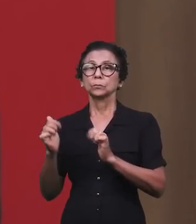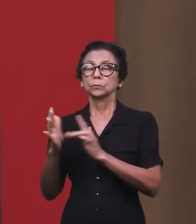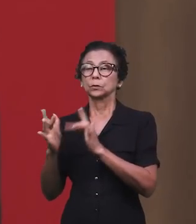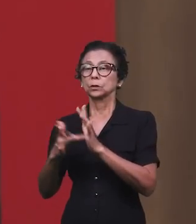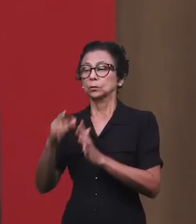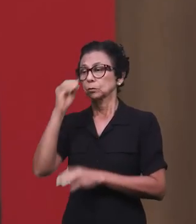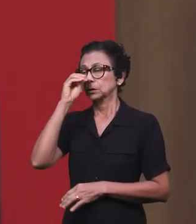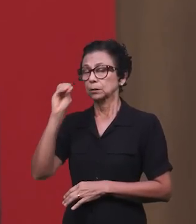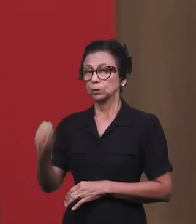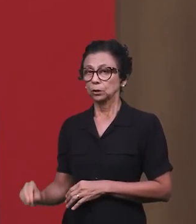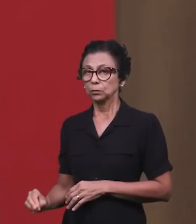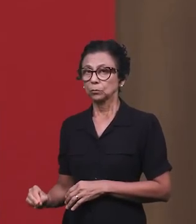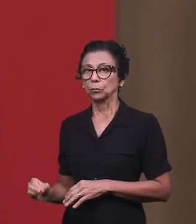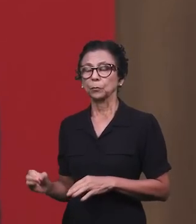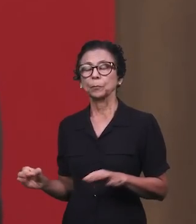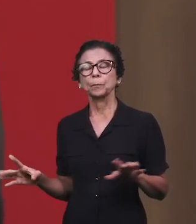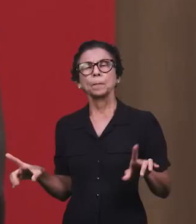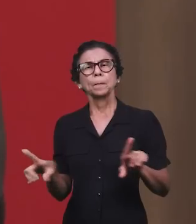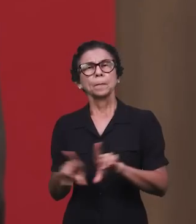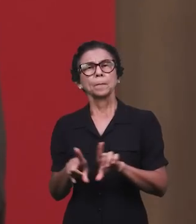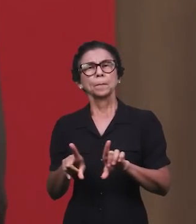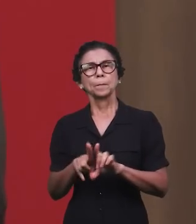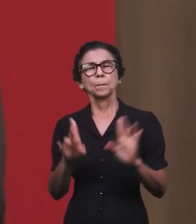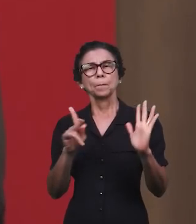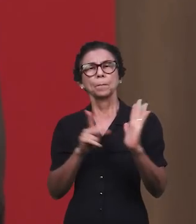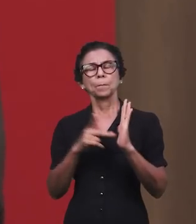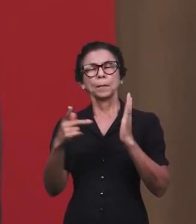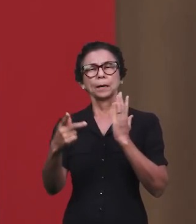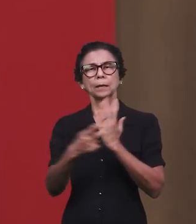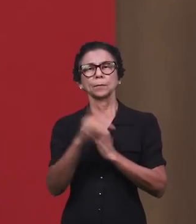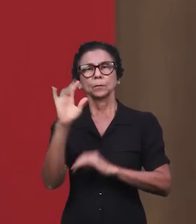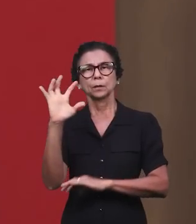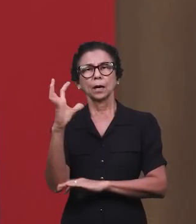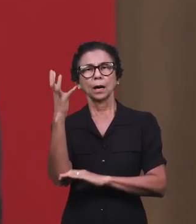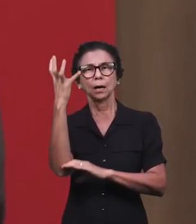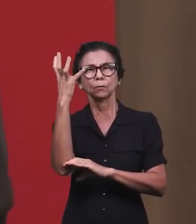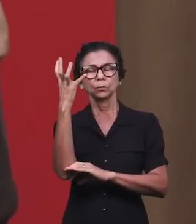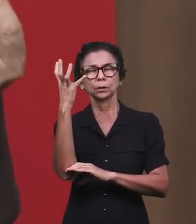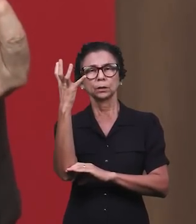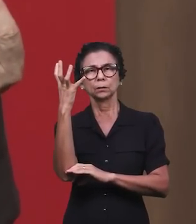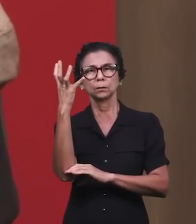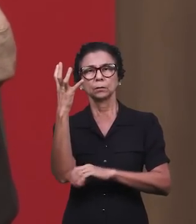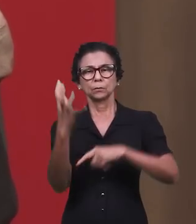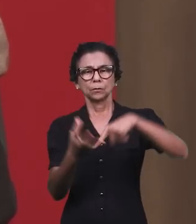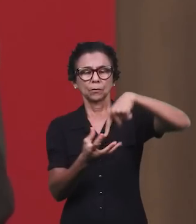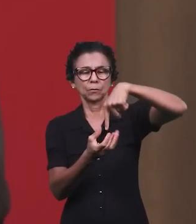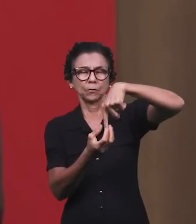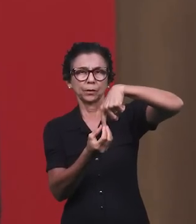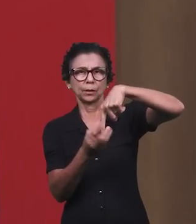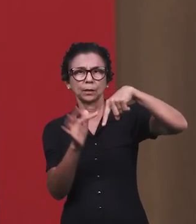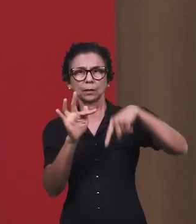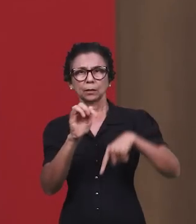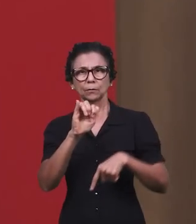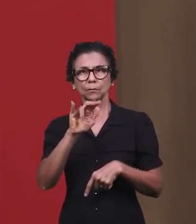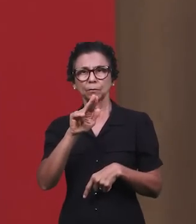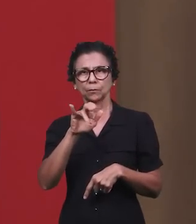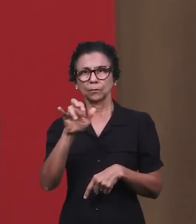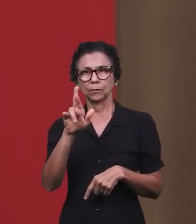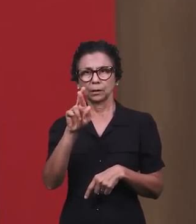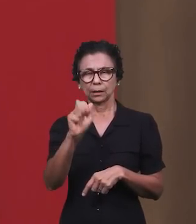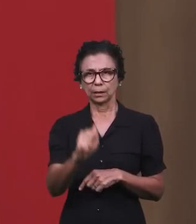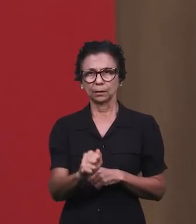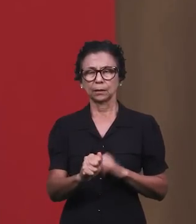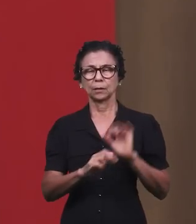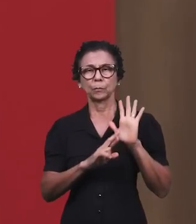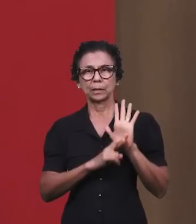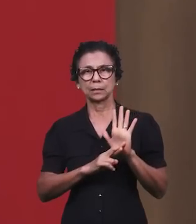da figueira. Fazendo uma breve recordação, a figueira representa Israel. Israel estava